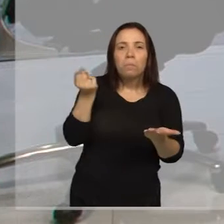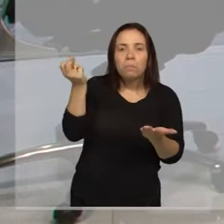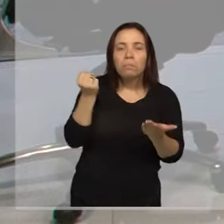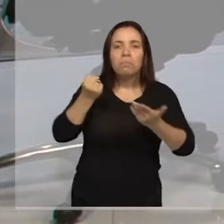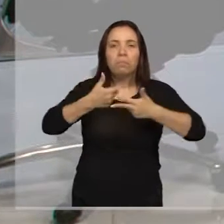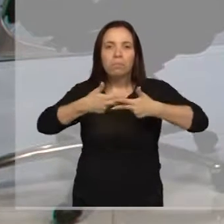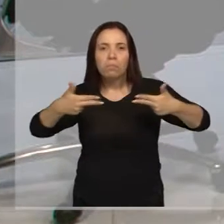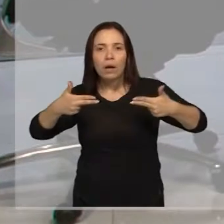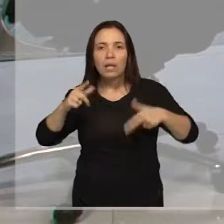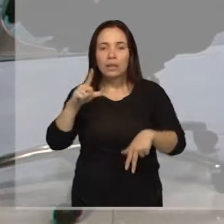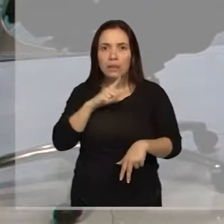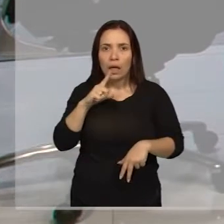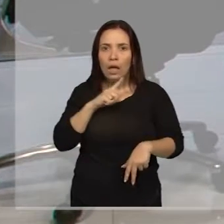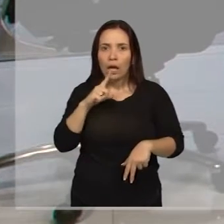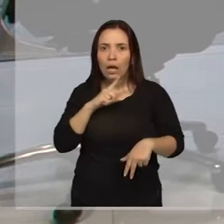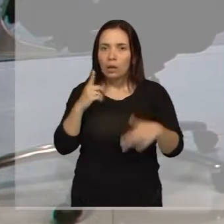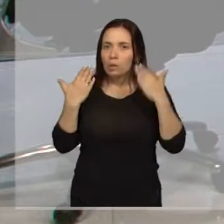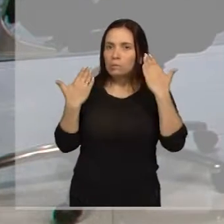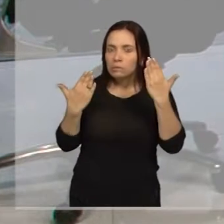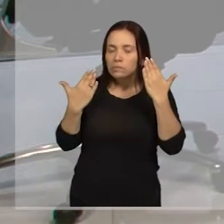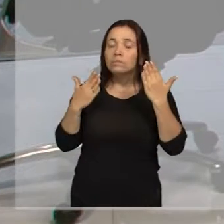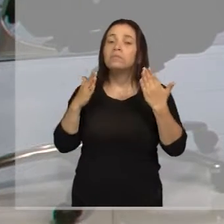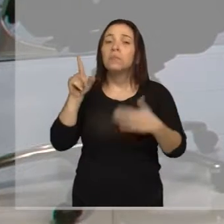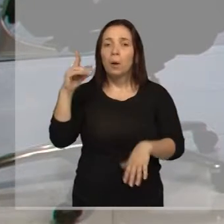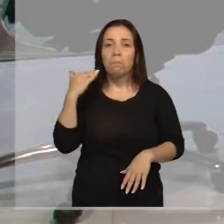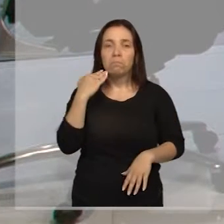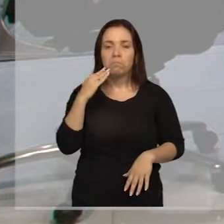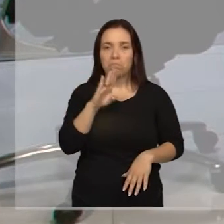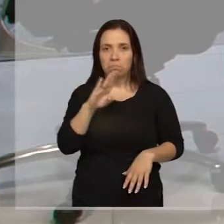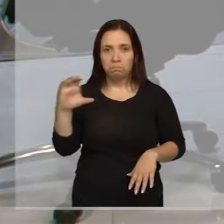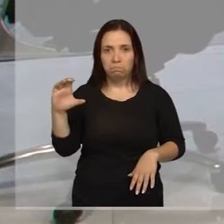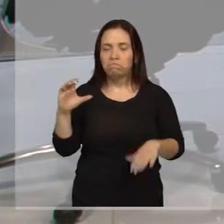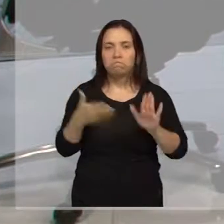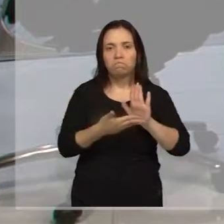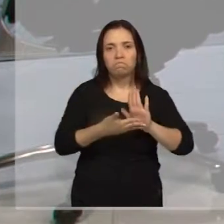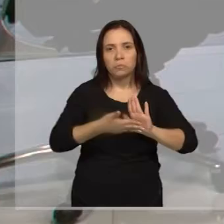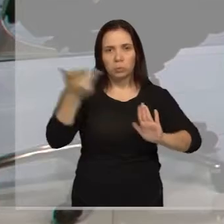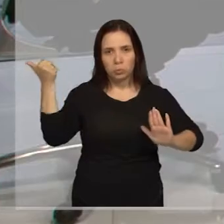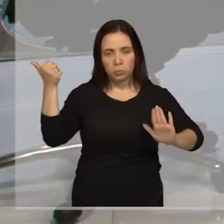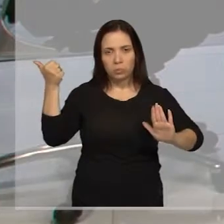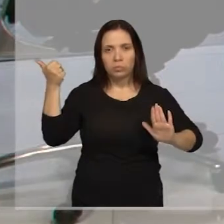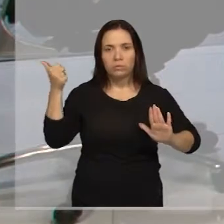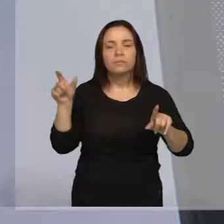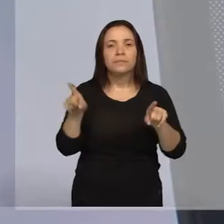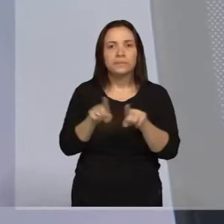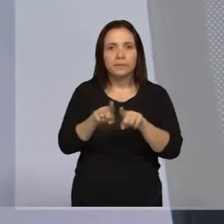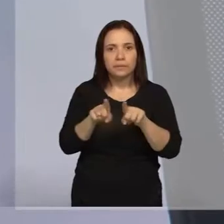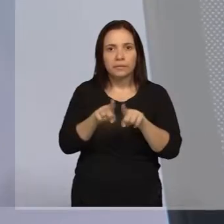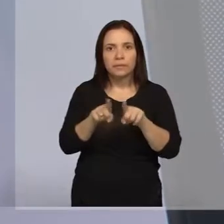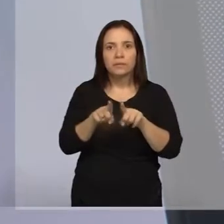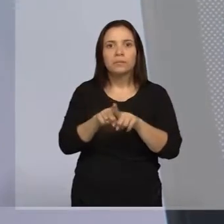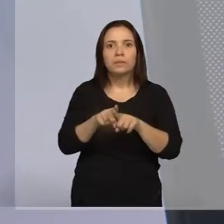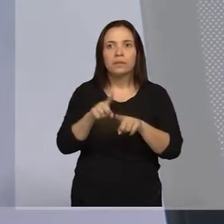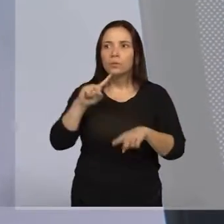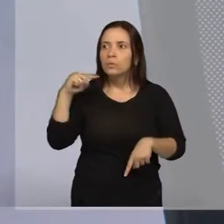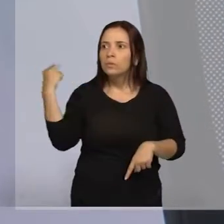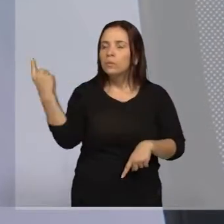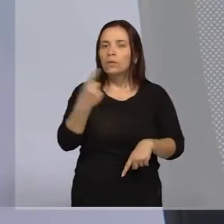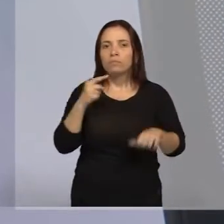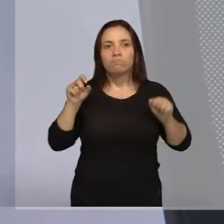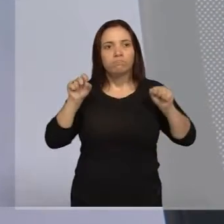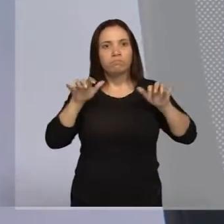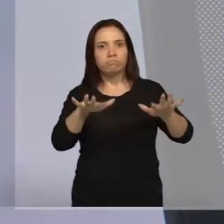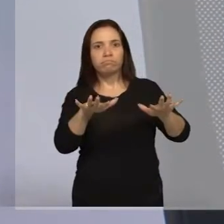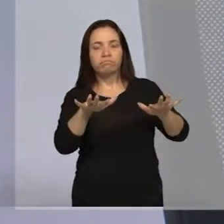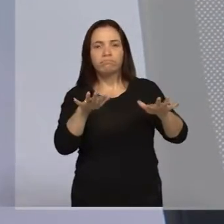não havia movimentações atípicas. O Banco Central resolveu tirar e também está causando muita polêmica. Eu queria saber a opinião de